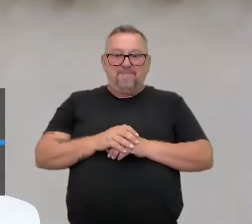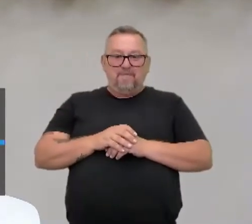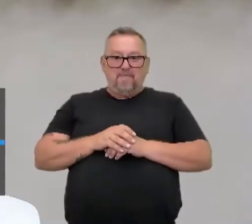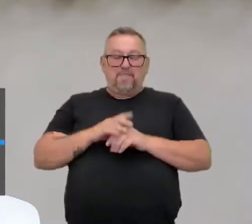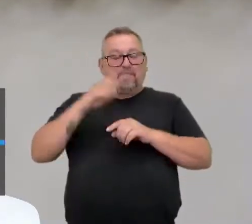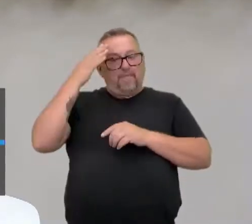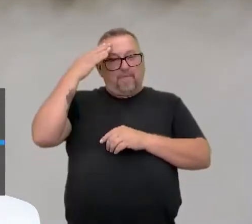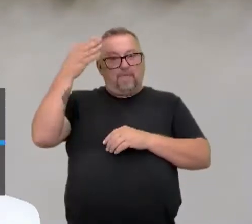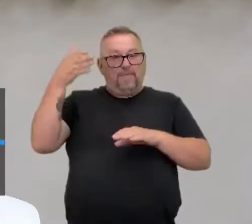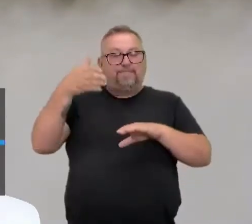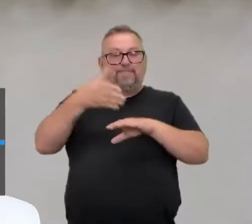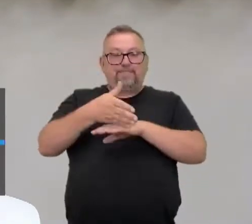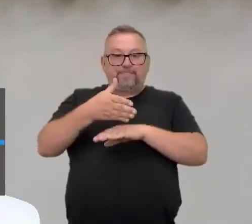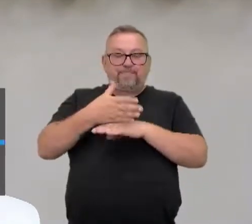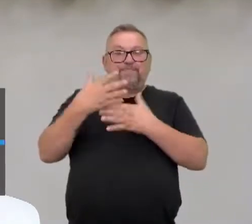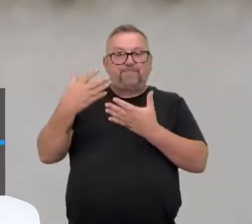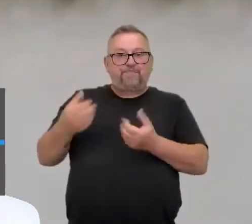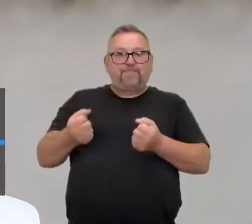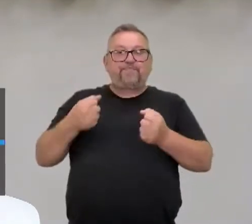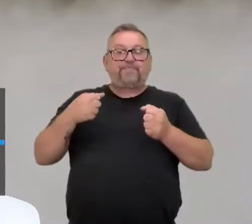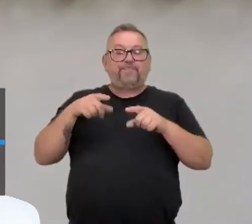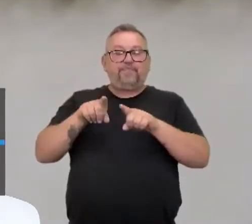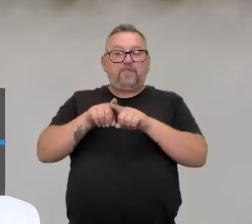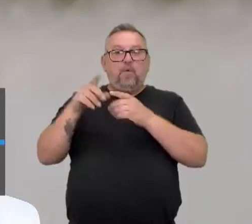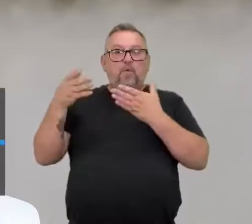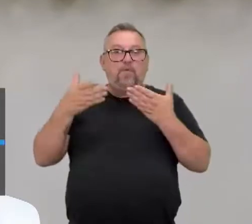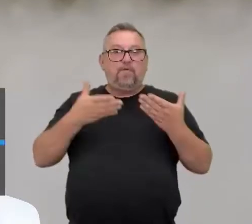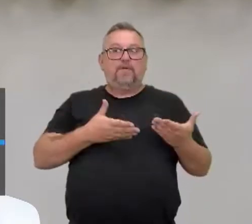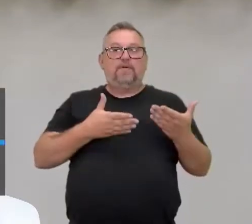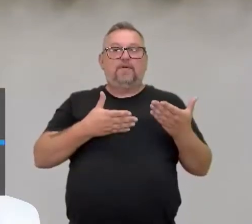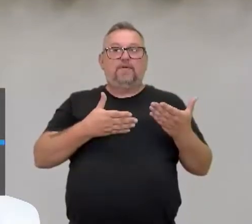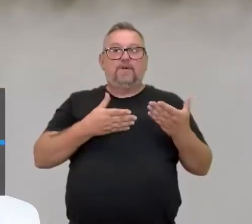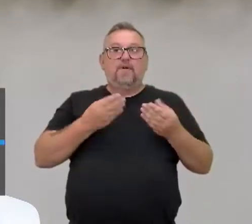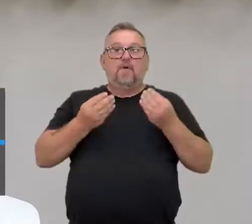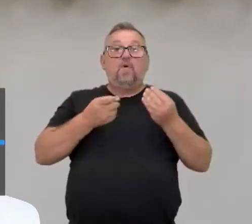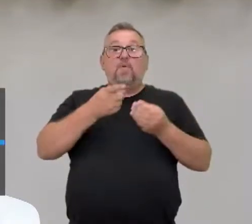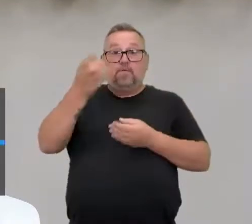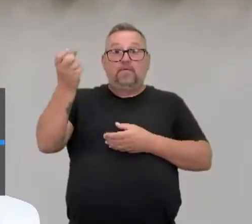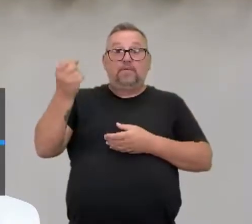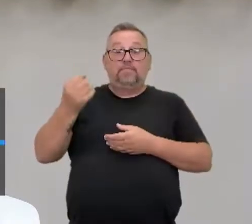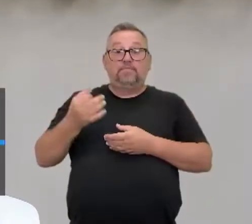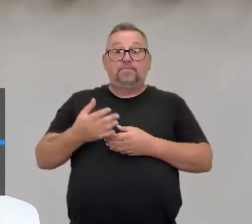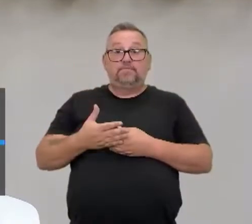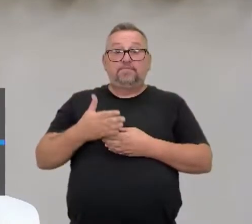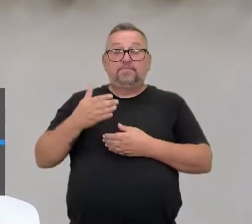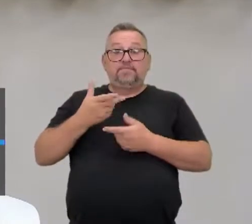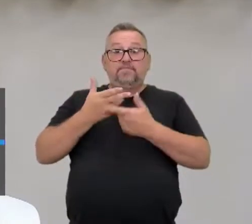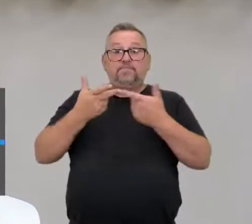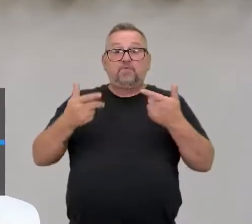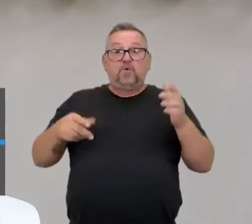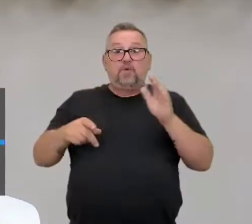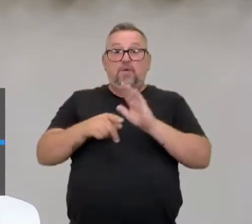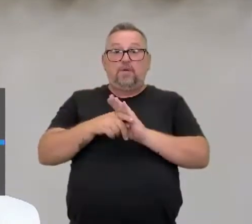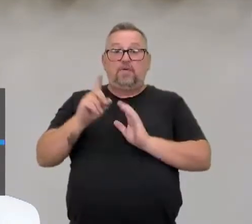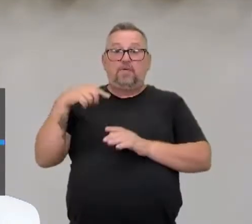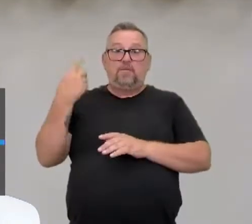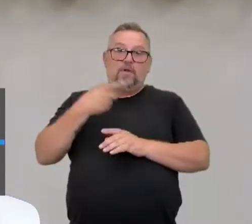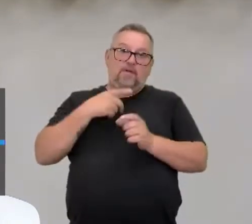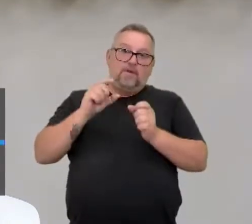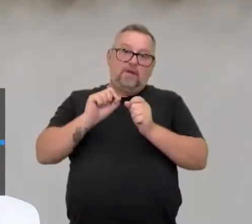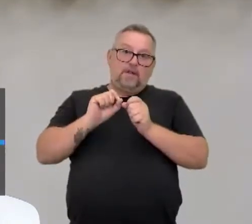Imagina, obrigado você aí por aceitar participar aí da nossa aula. Como você mesmo falou, Guerreiro, as questões aí, quando a gente